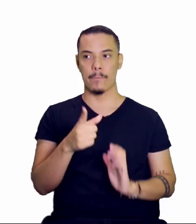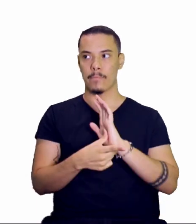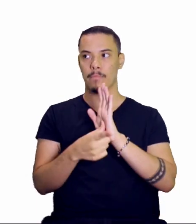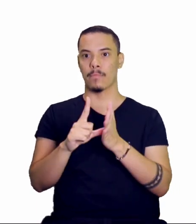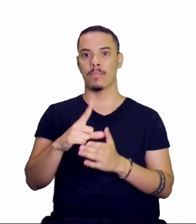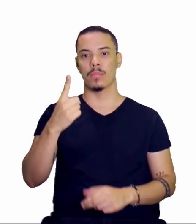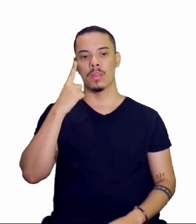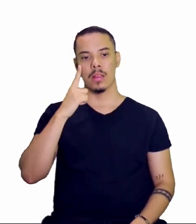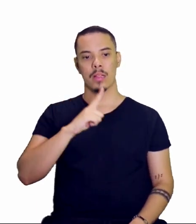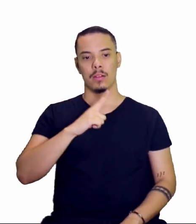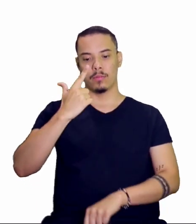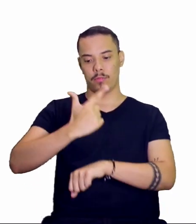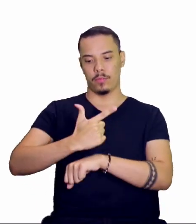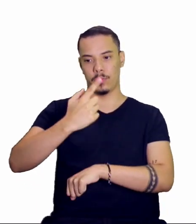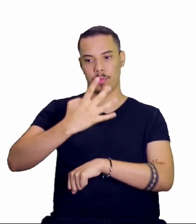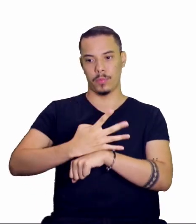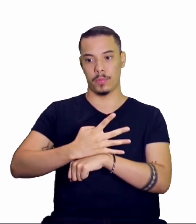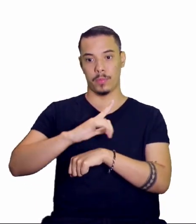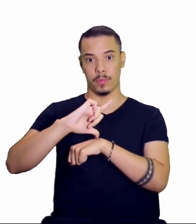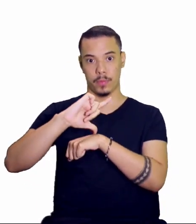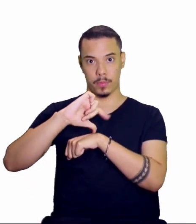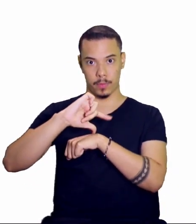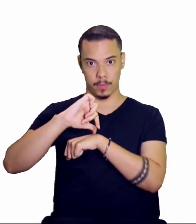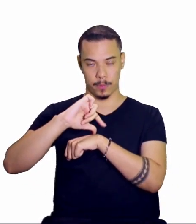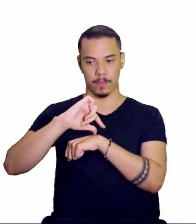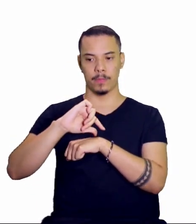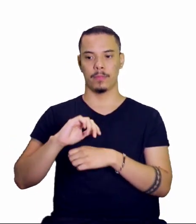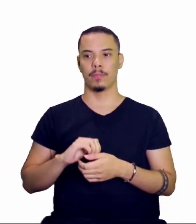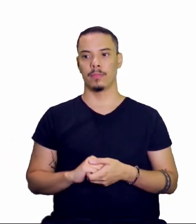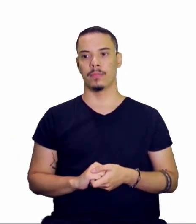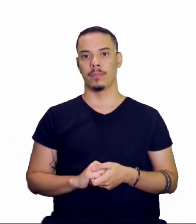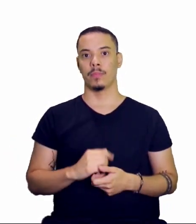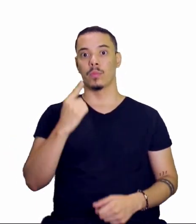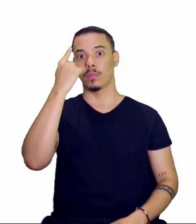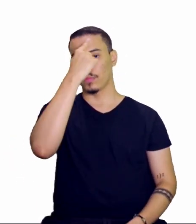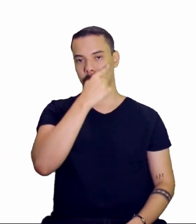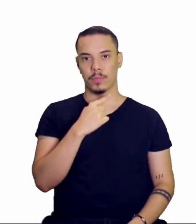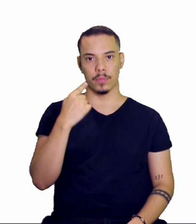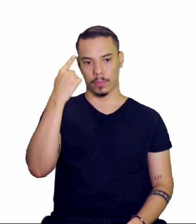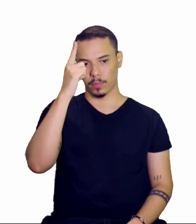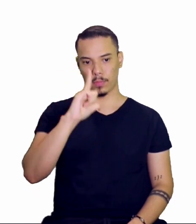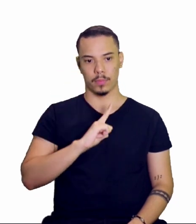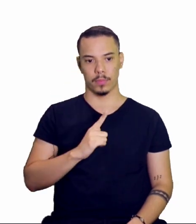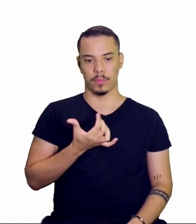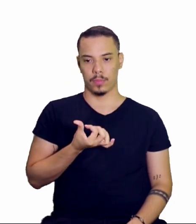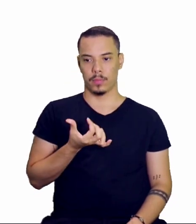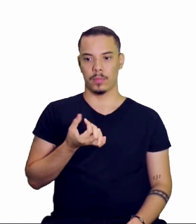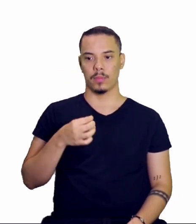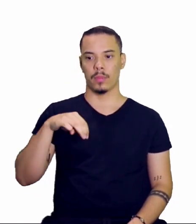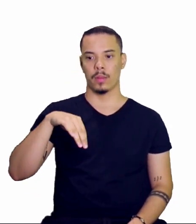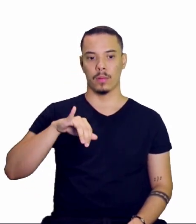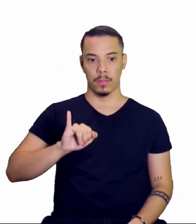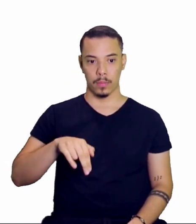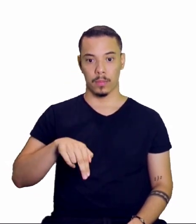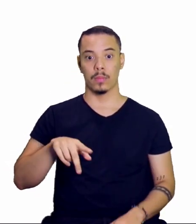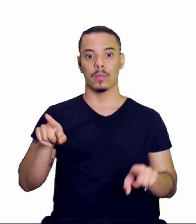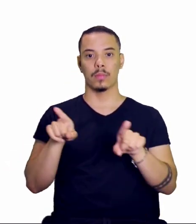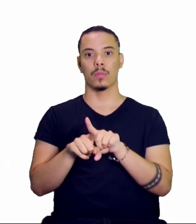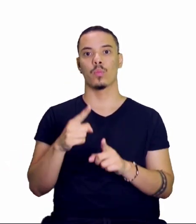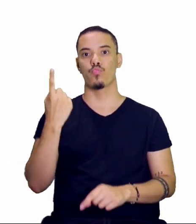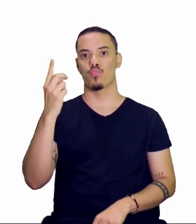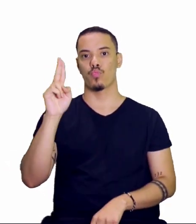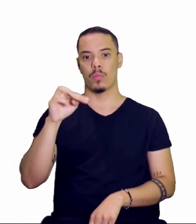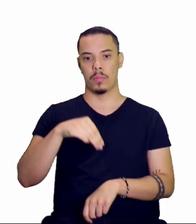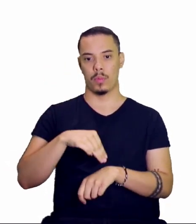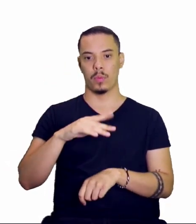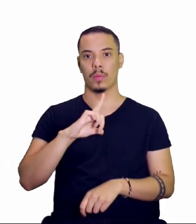tem 24 horas, certo? E 1 hora tem 60 minutos e 1 minuto tem...